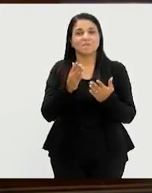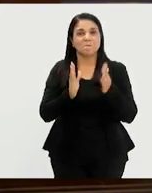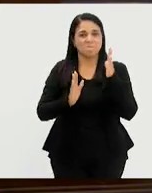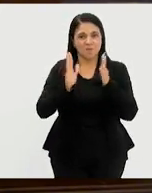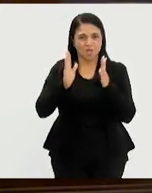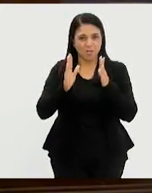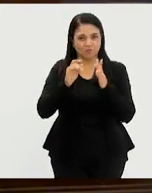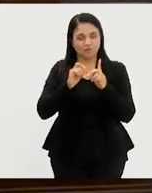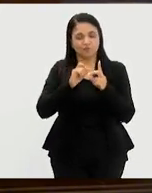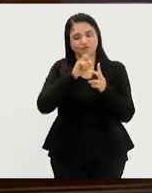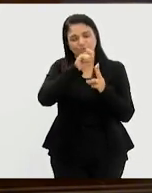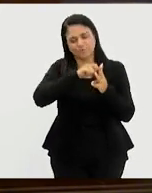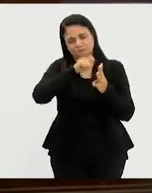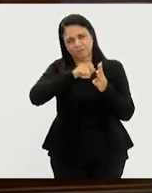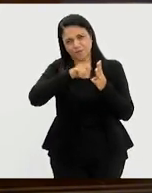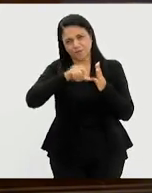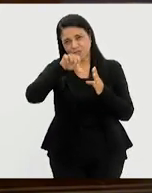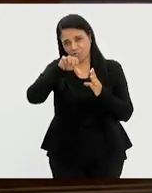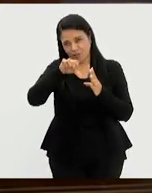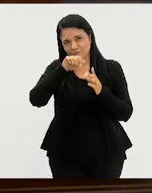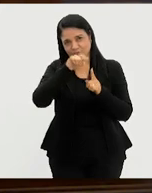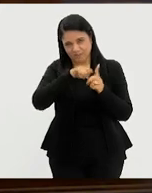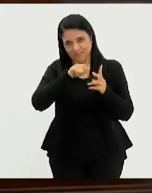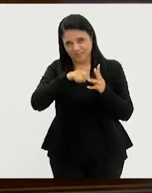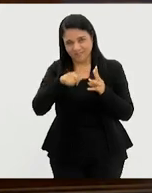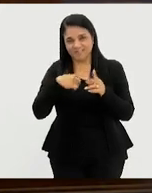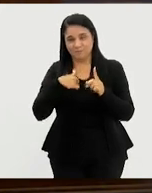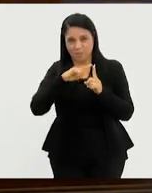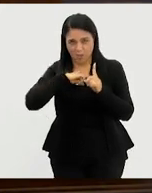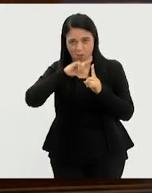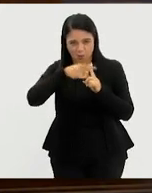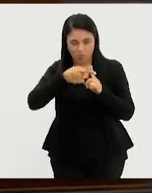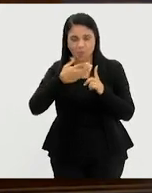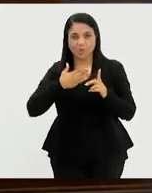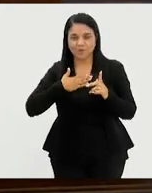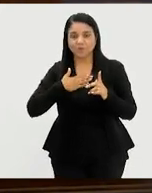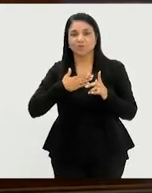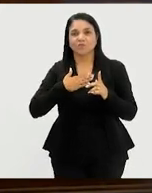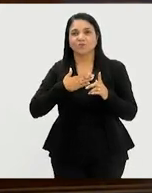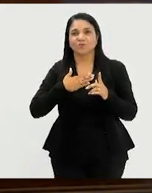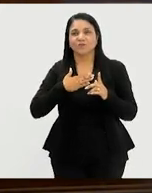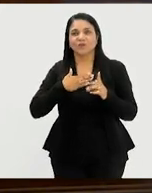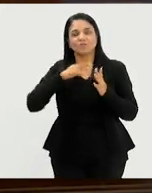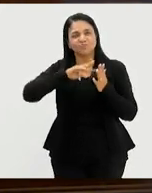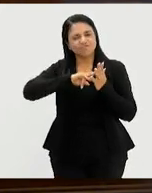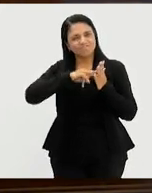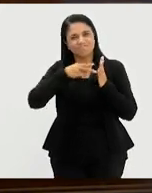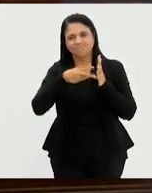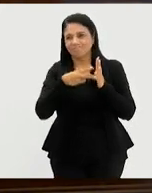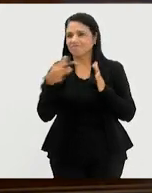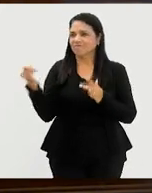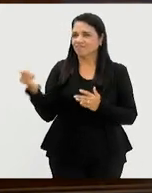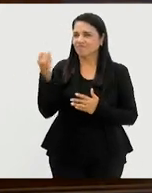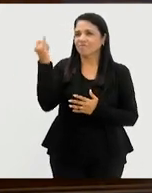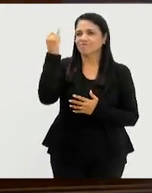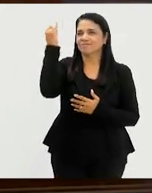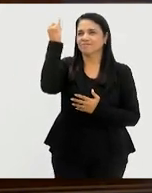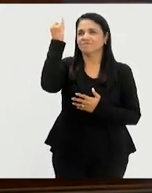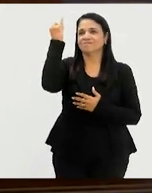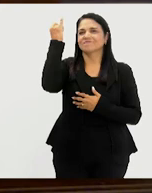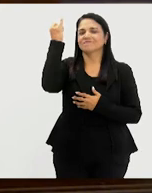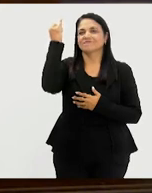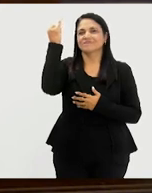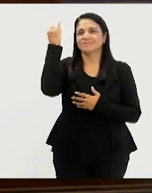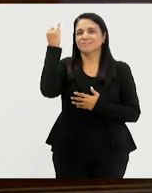né quando existe eh todo todo um significado muito importante que se precisa de uma aldeia